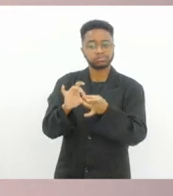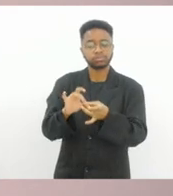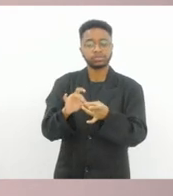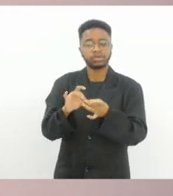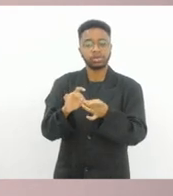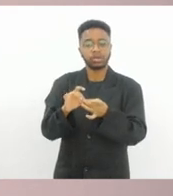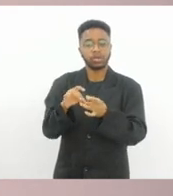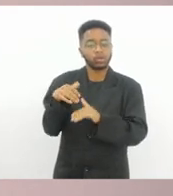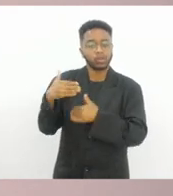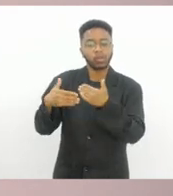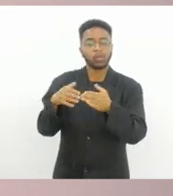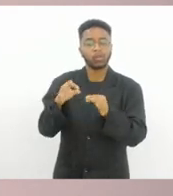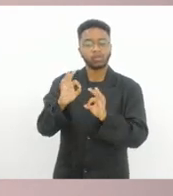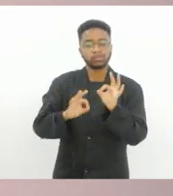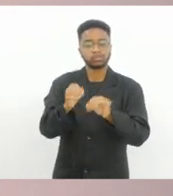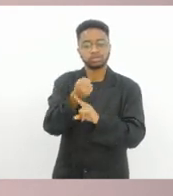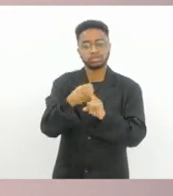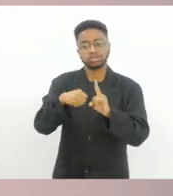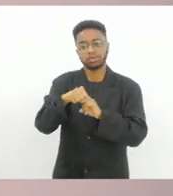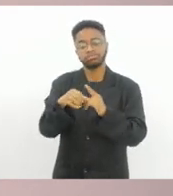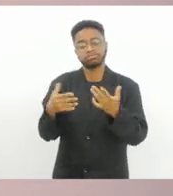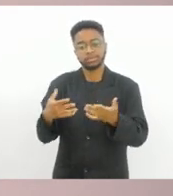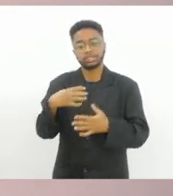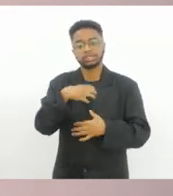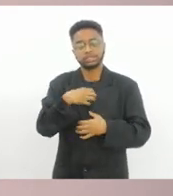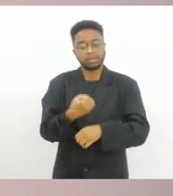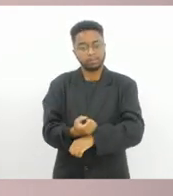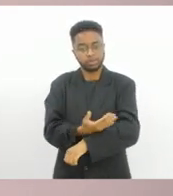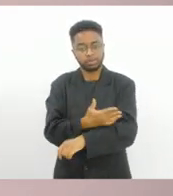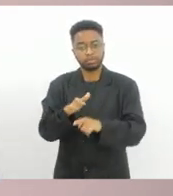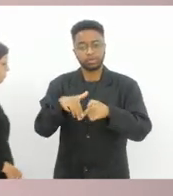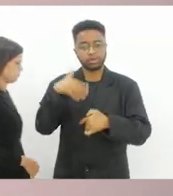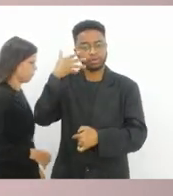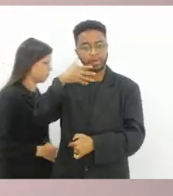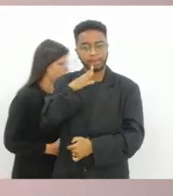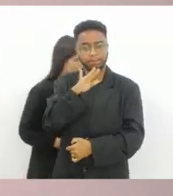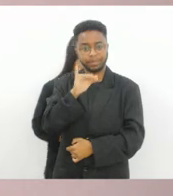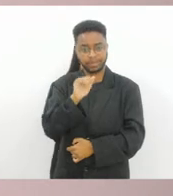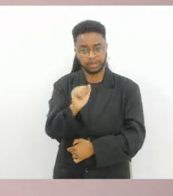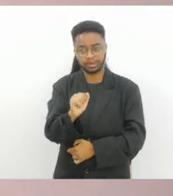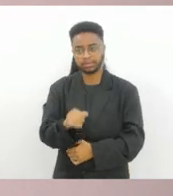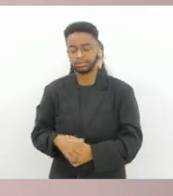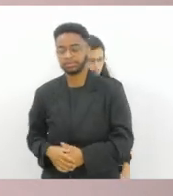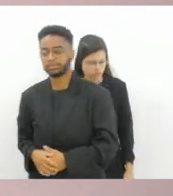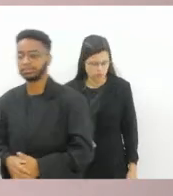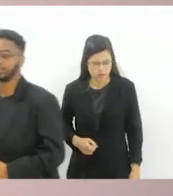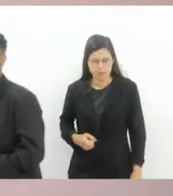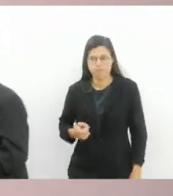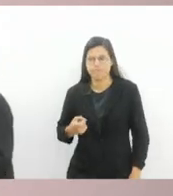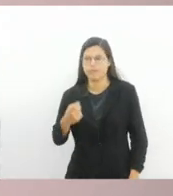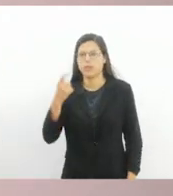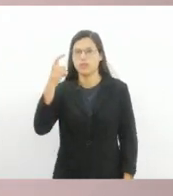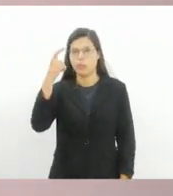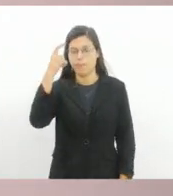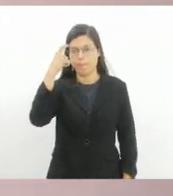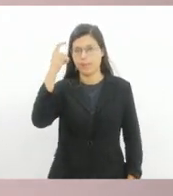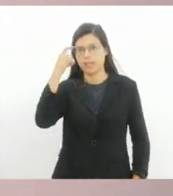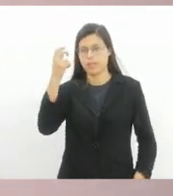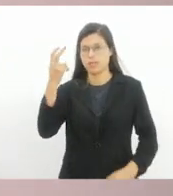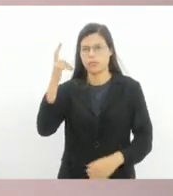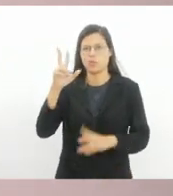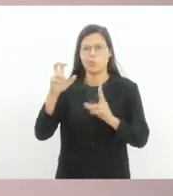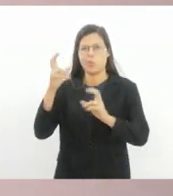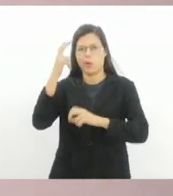está. Então, me tocou bastante a fala da Bia, né, para a gente pensar essa cultura do estupro nessa